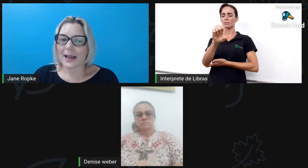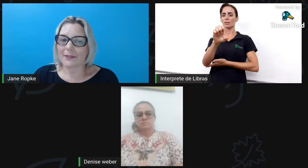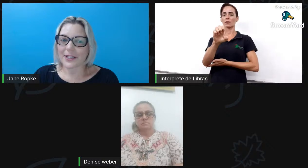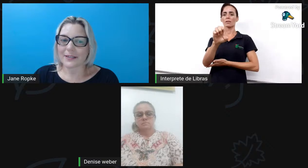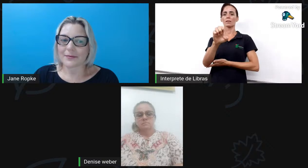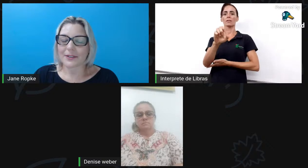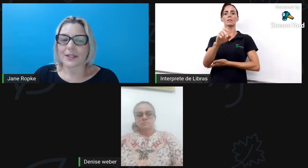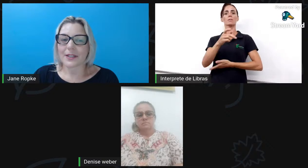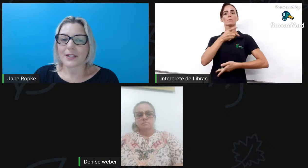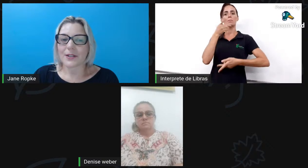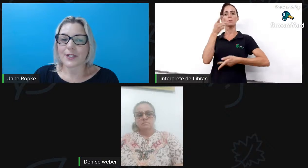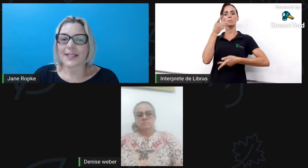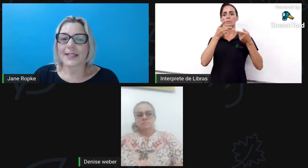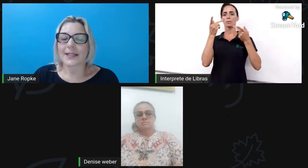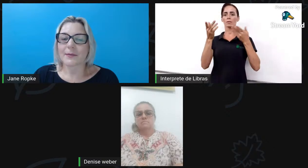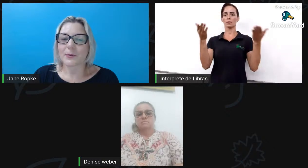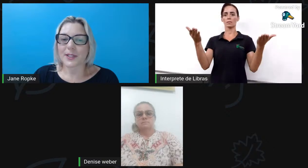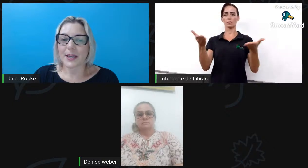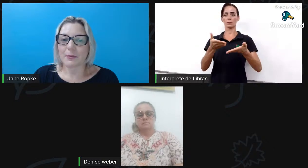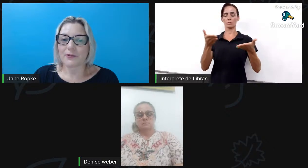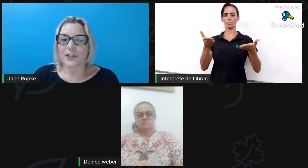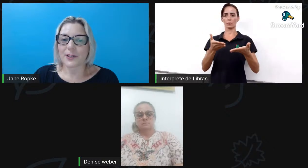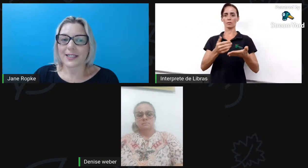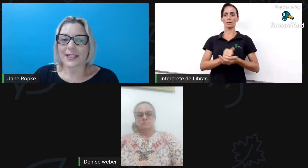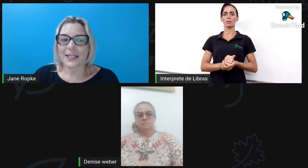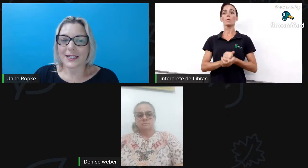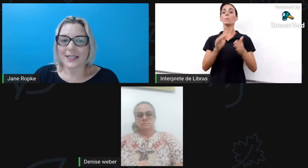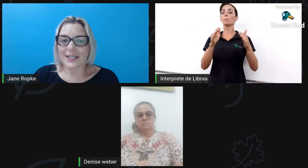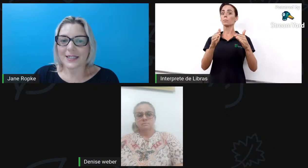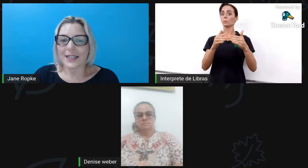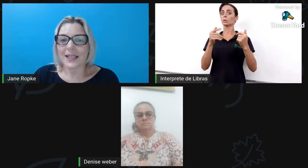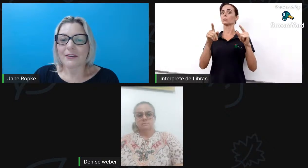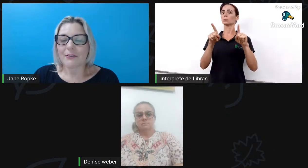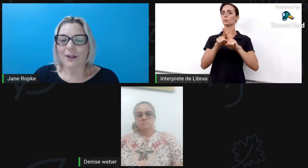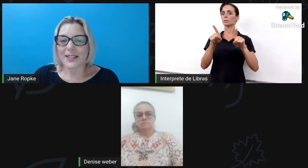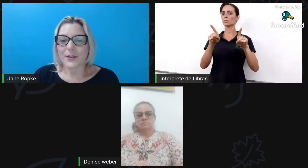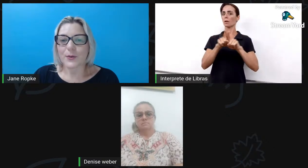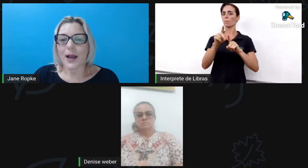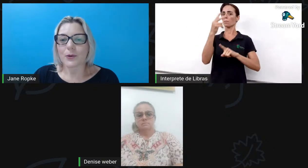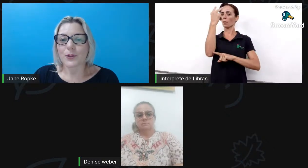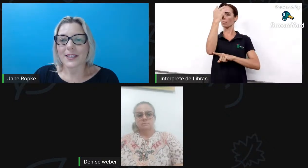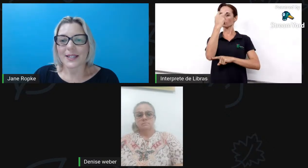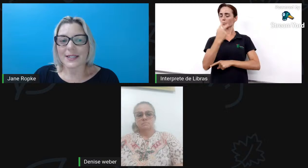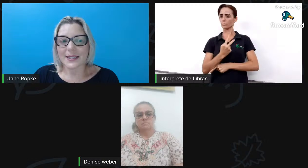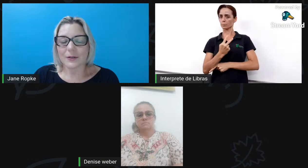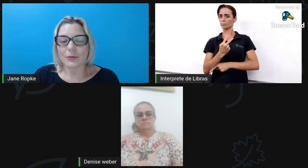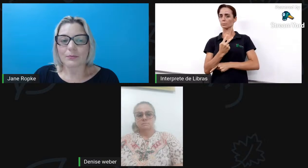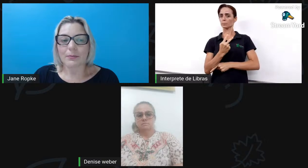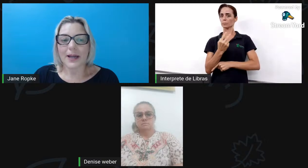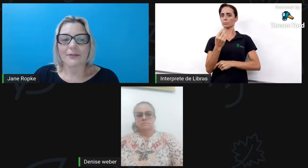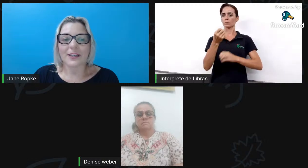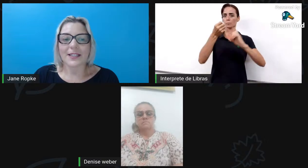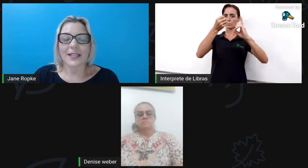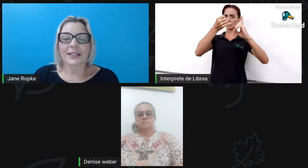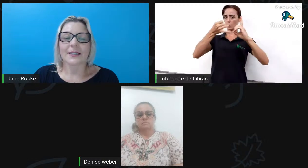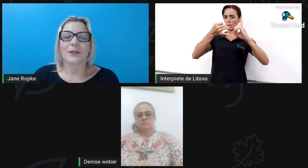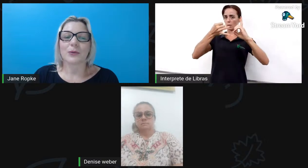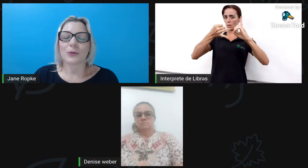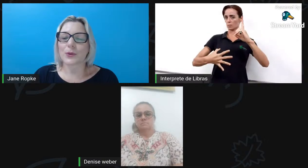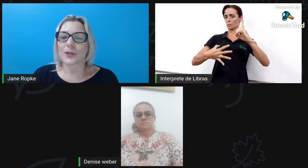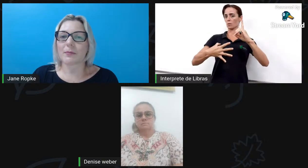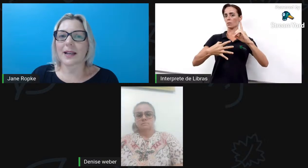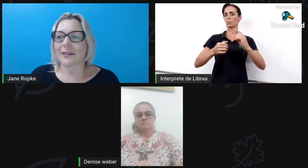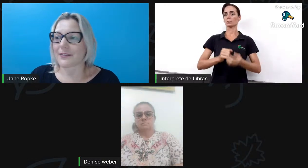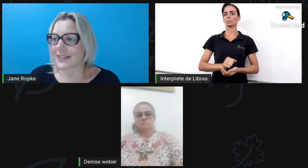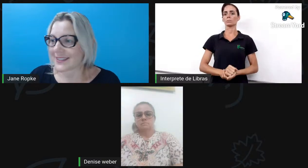da palavra. Solicitamos que a professora Denise faça sua audiodescrição para fazer